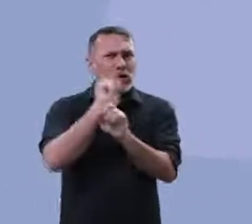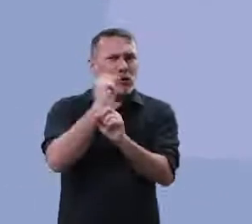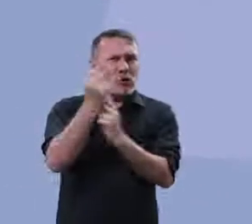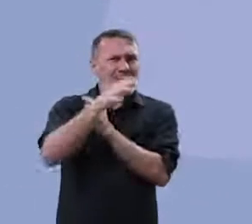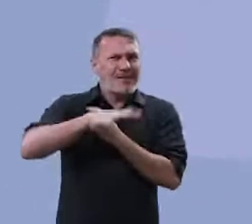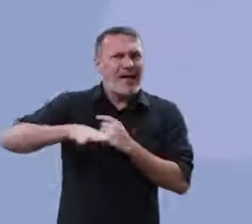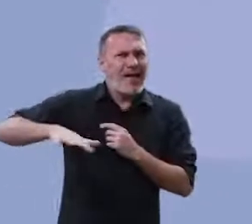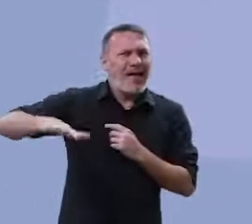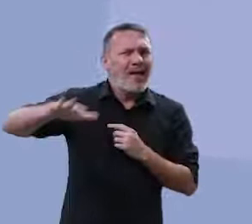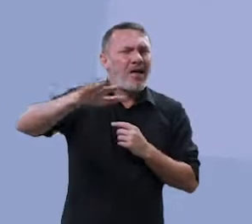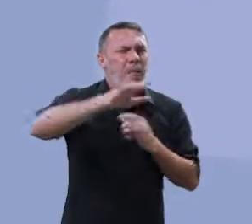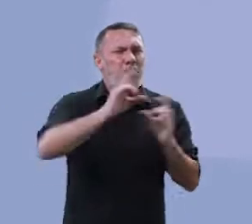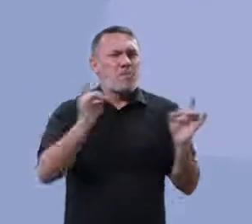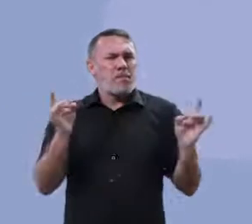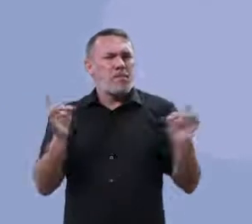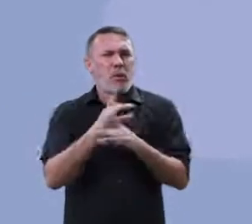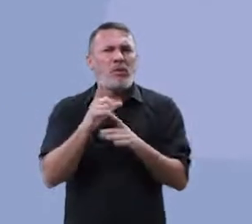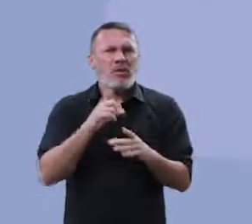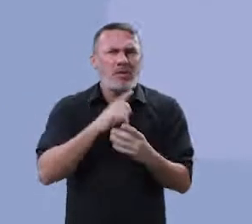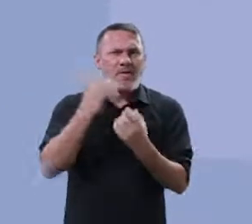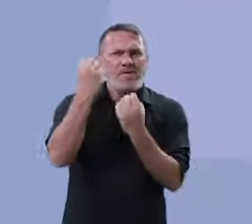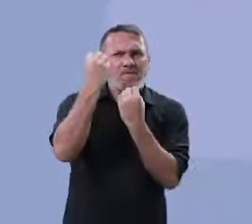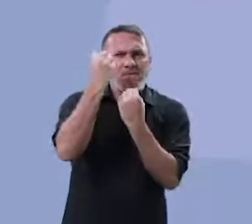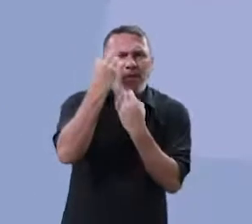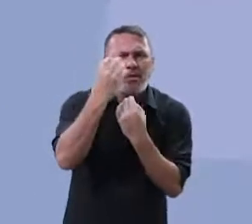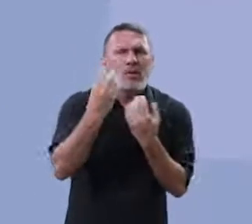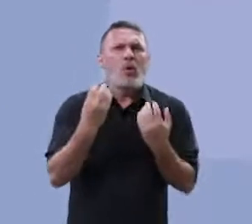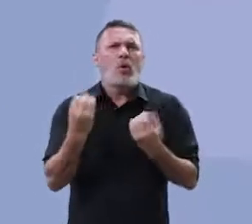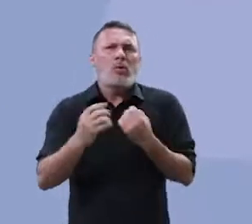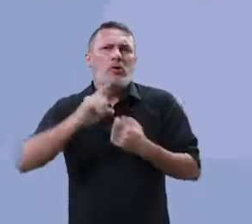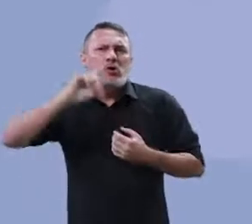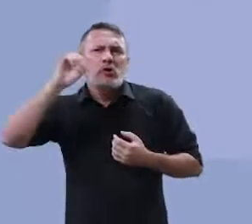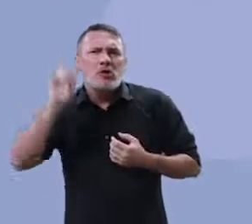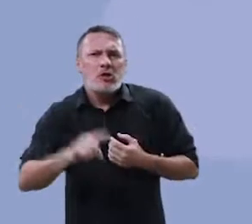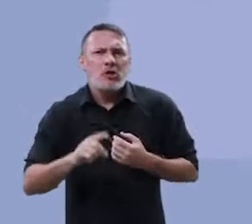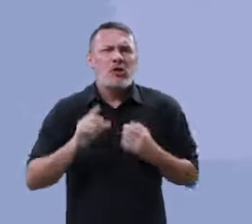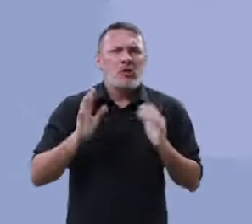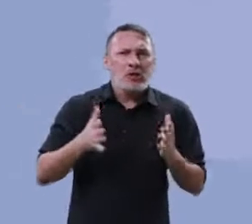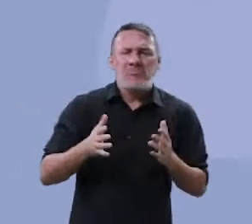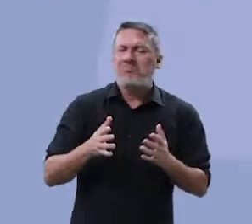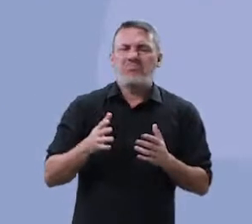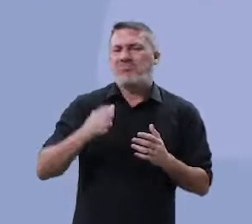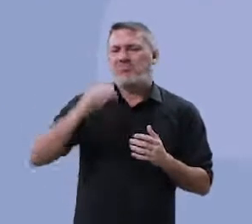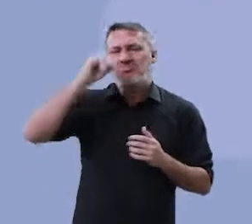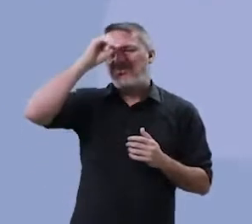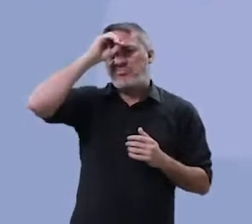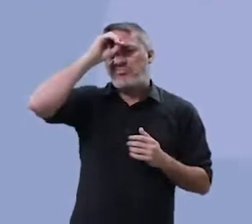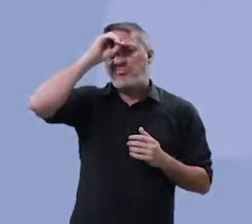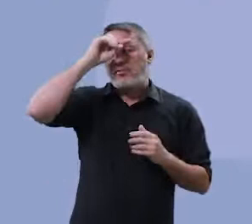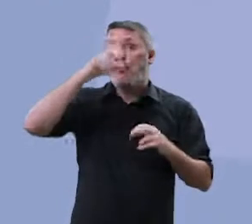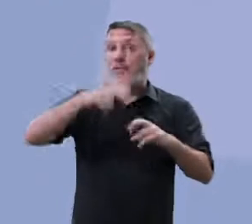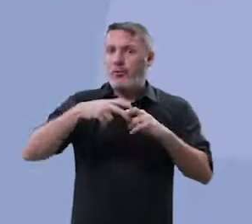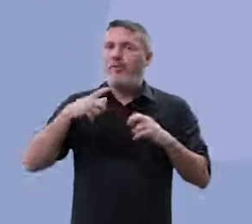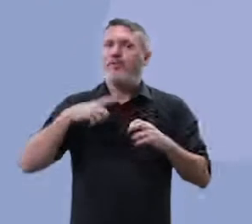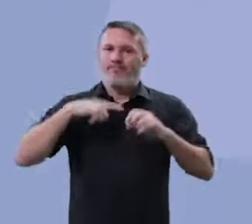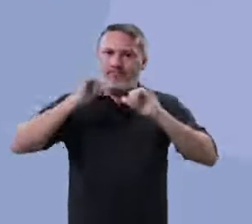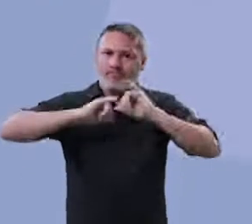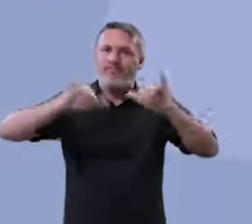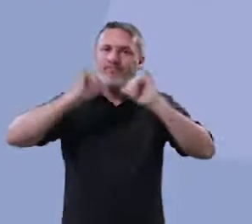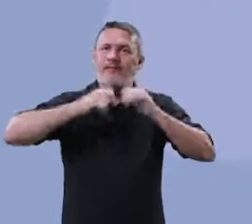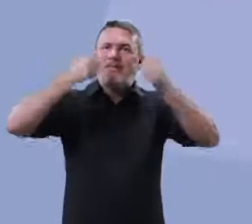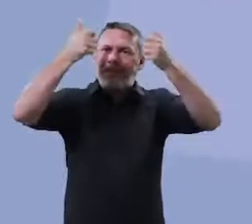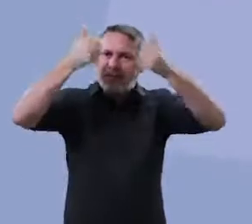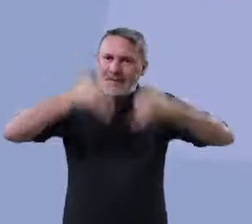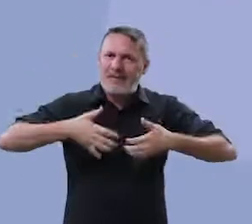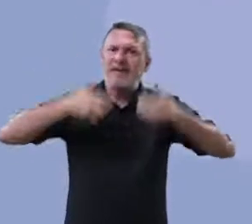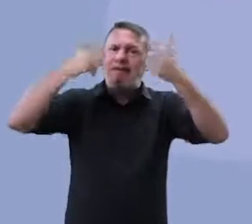a sociedade sabe, toda a sociedade idosa sabe dos direitos que possuem? Não sabe. Então por isso, os